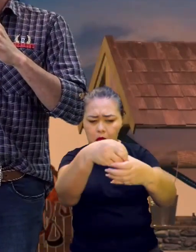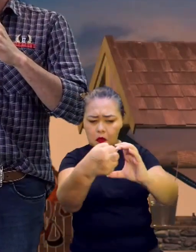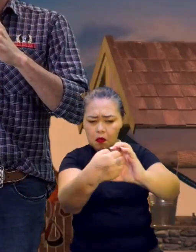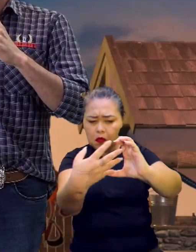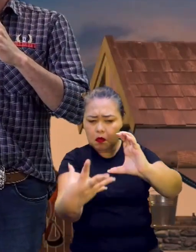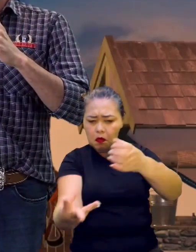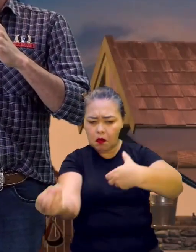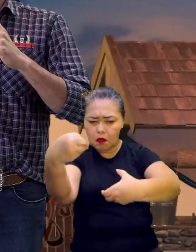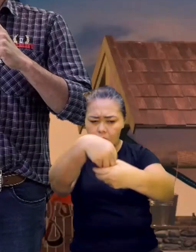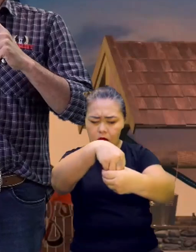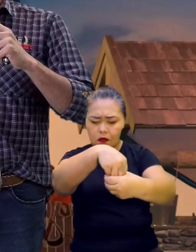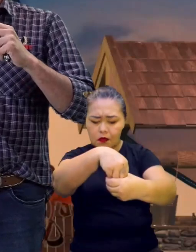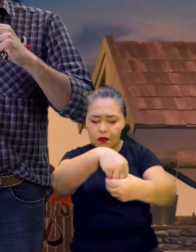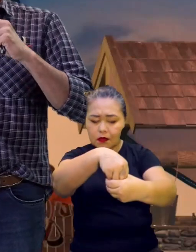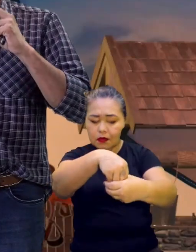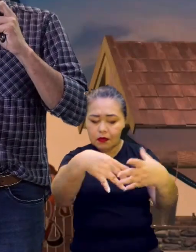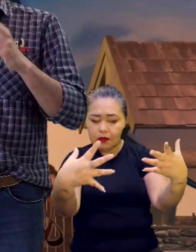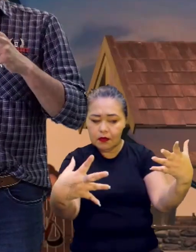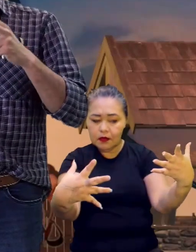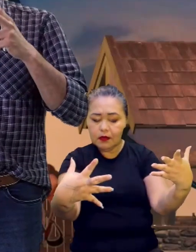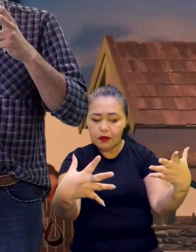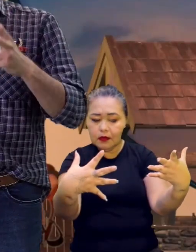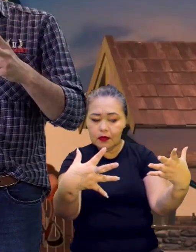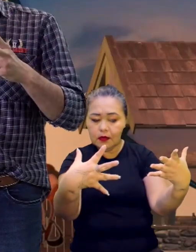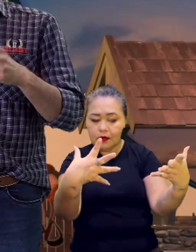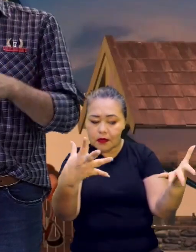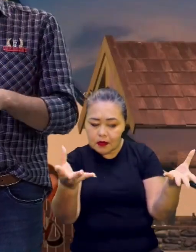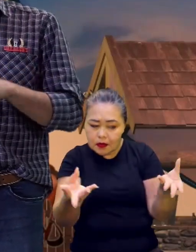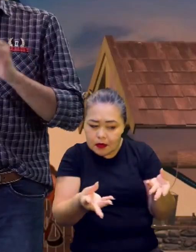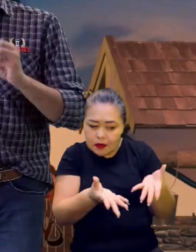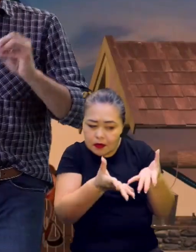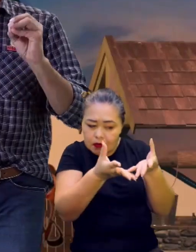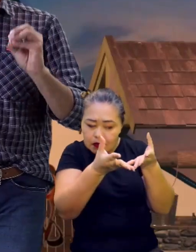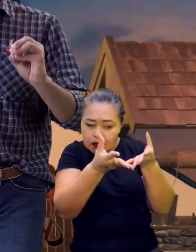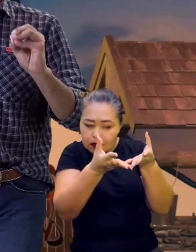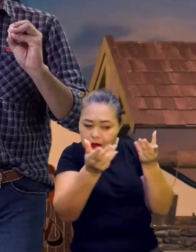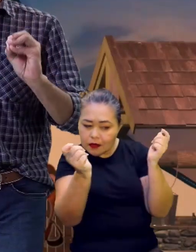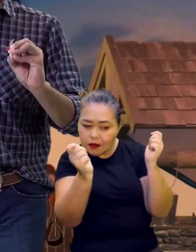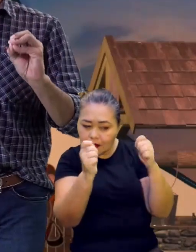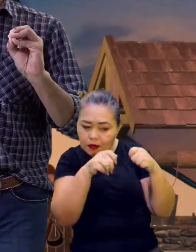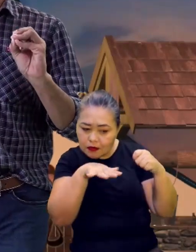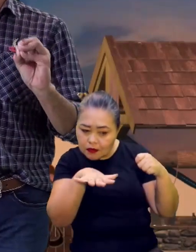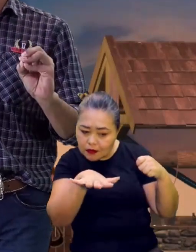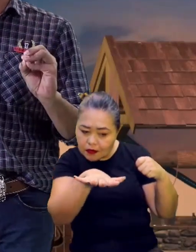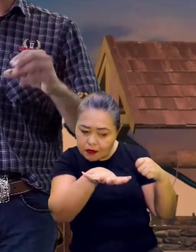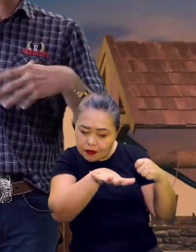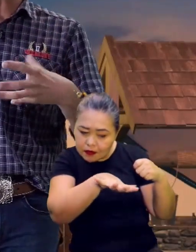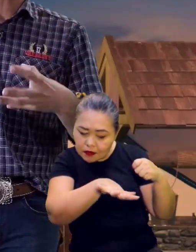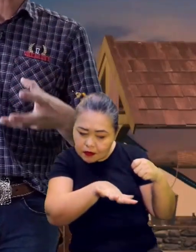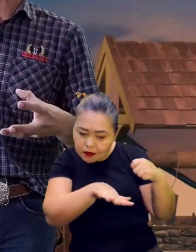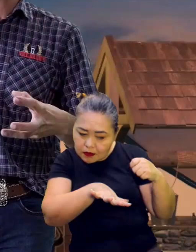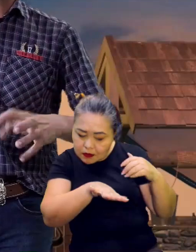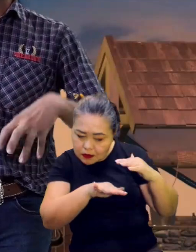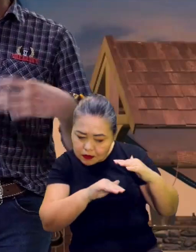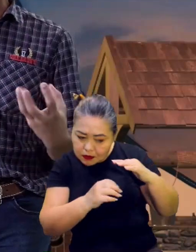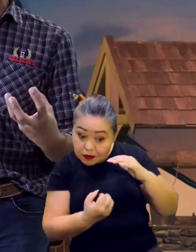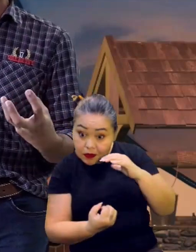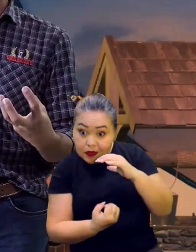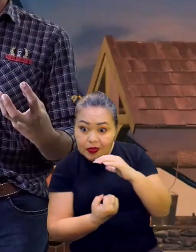características que conferem a eles a possibilidade de